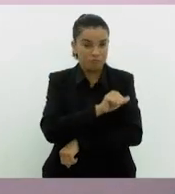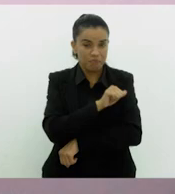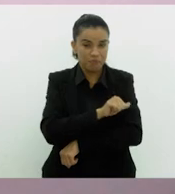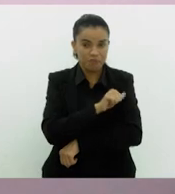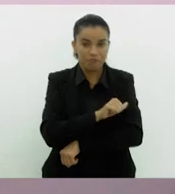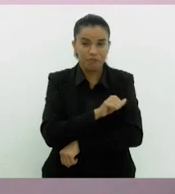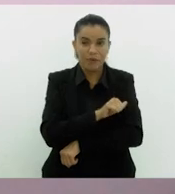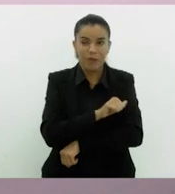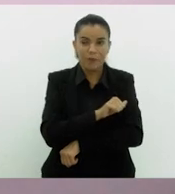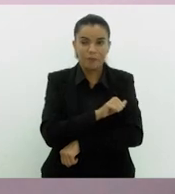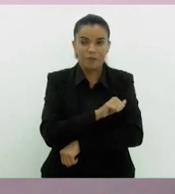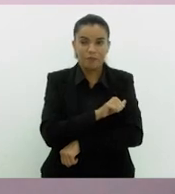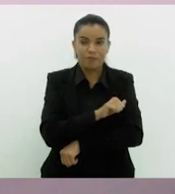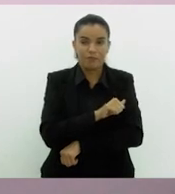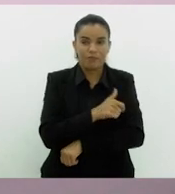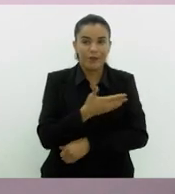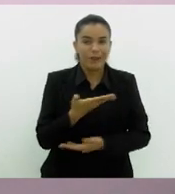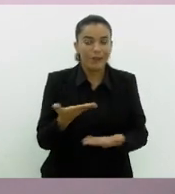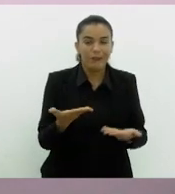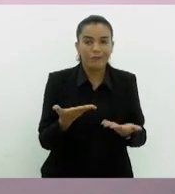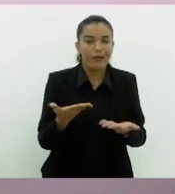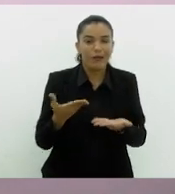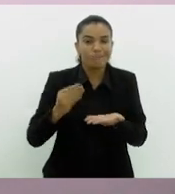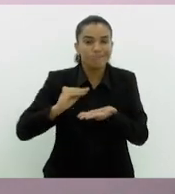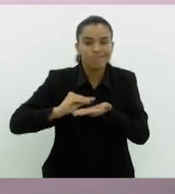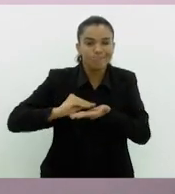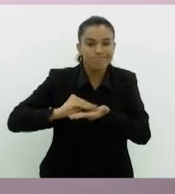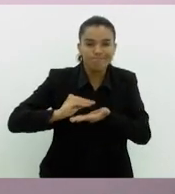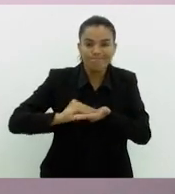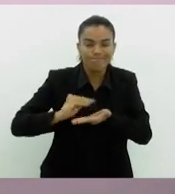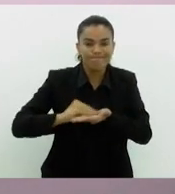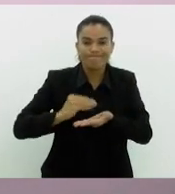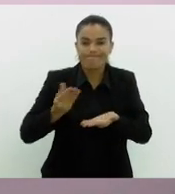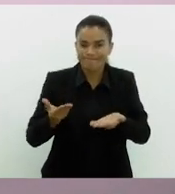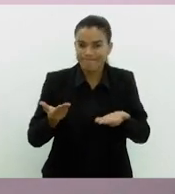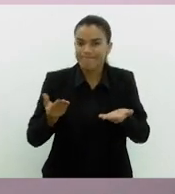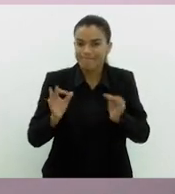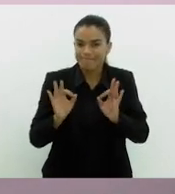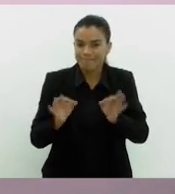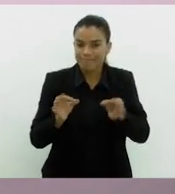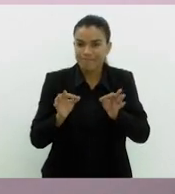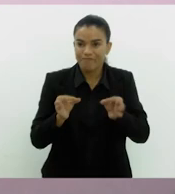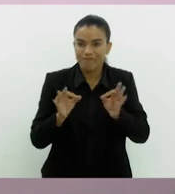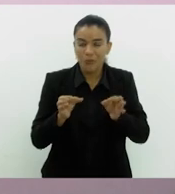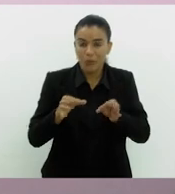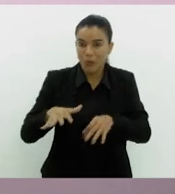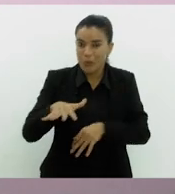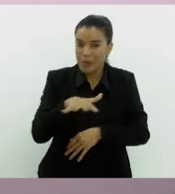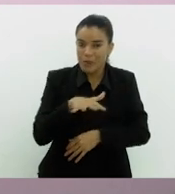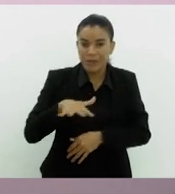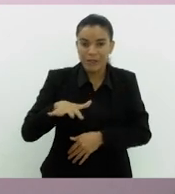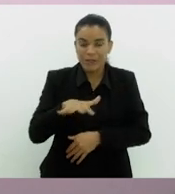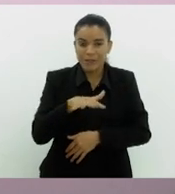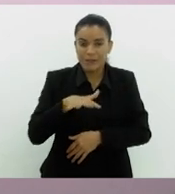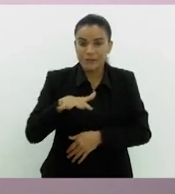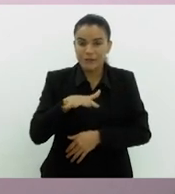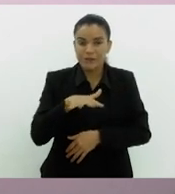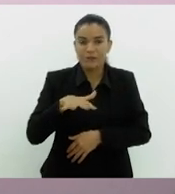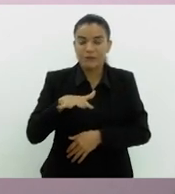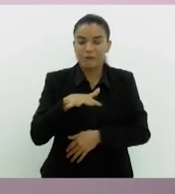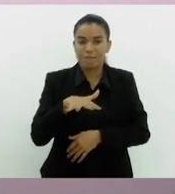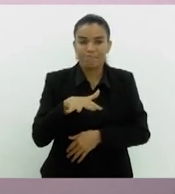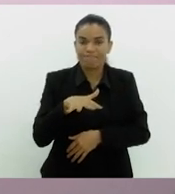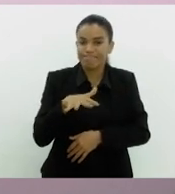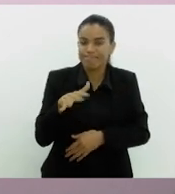tão desprestigiado, tão caído, tão... né? Numa situação bastante de uma